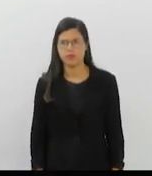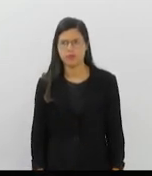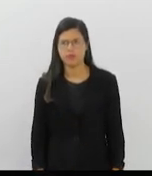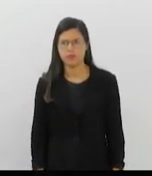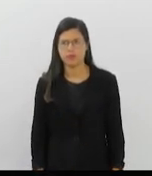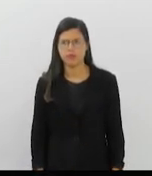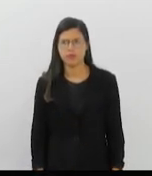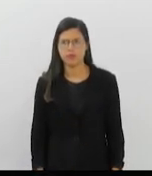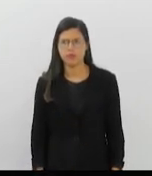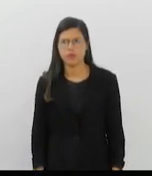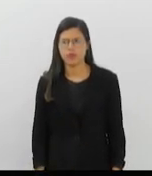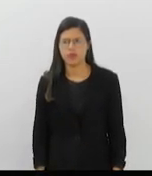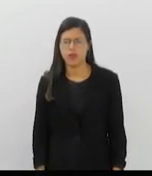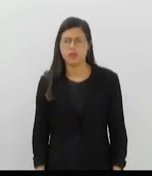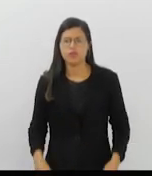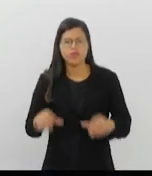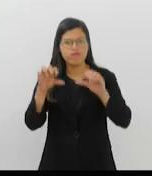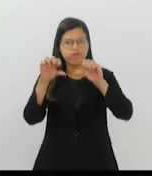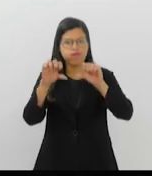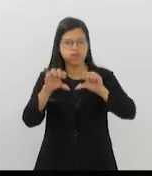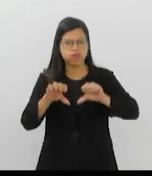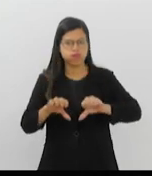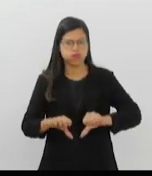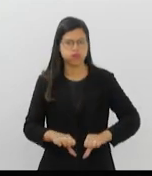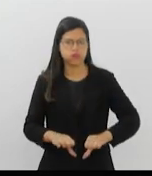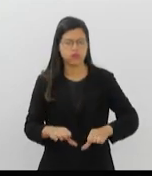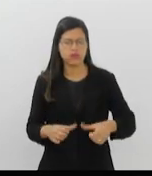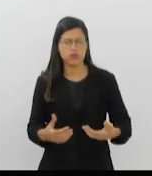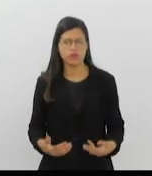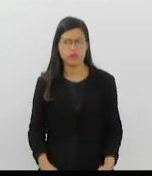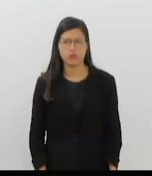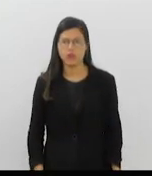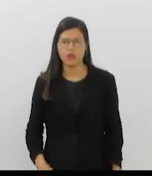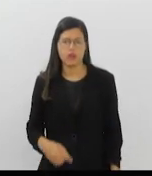condições deploráveis condições